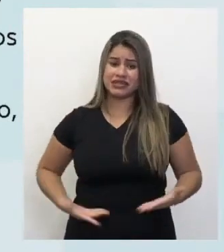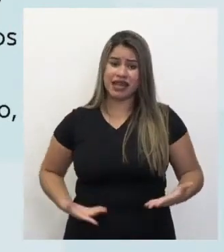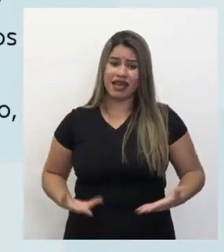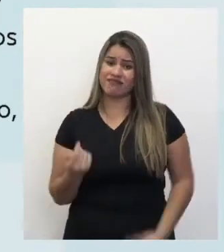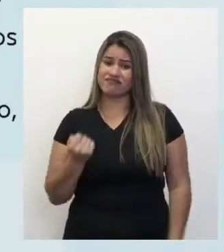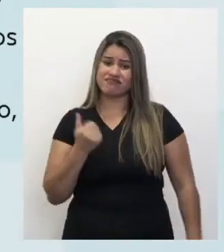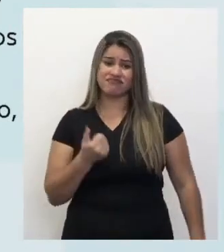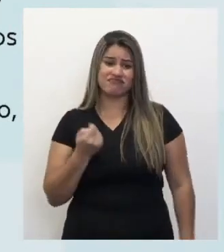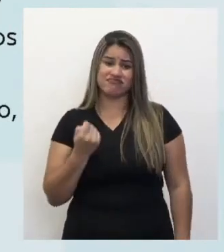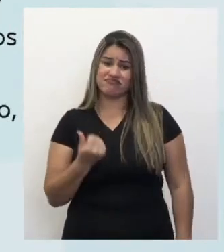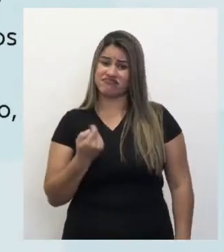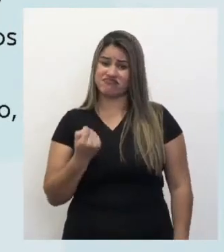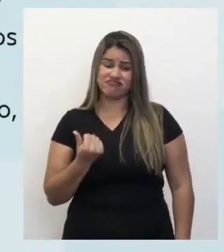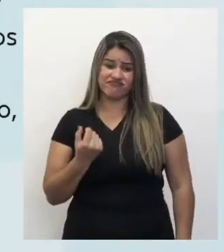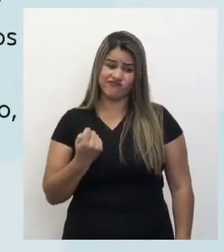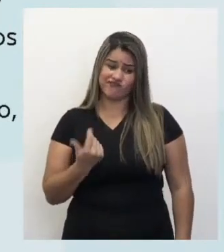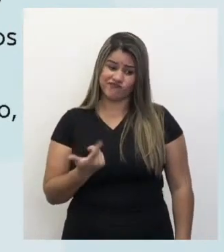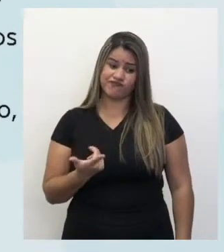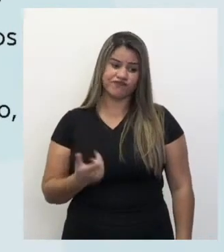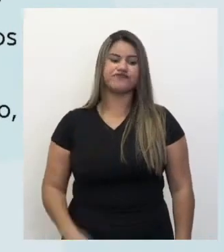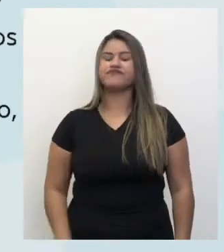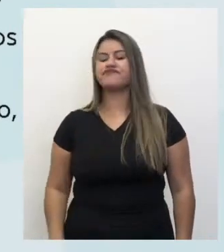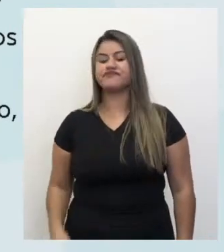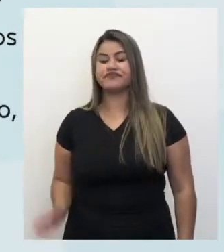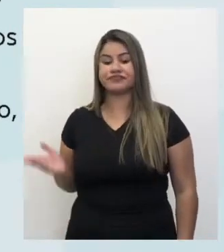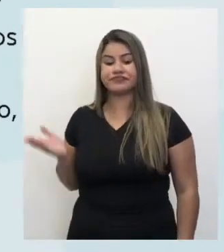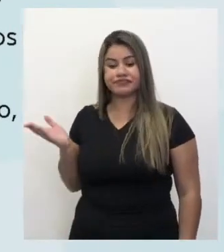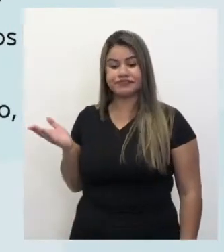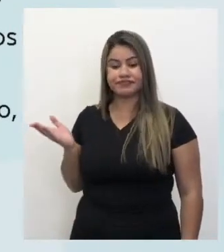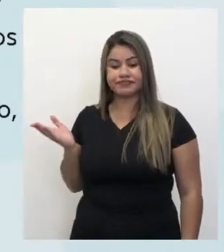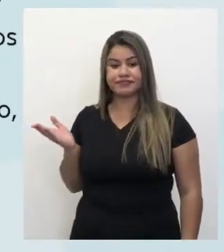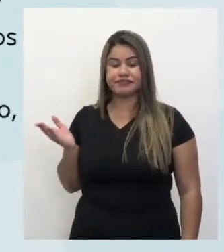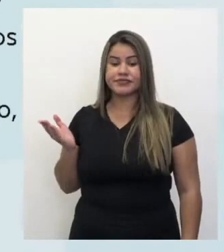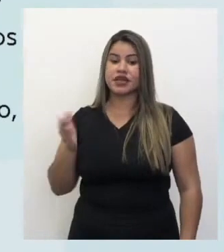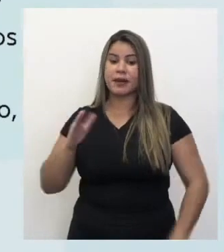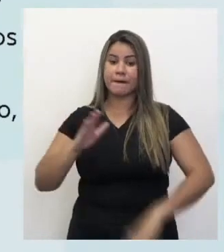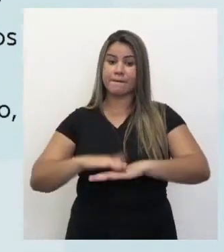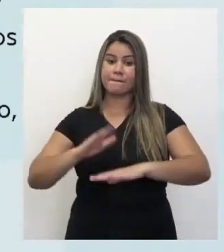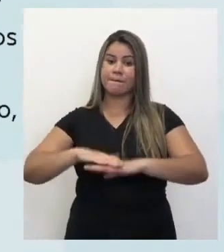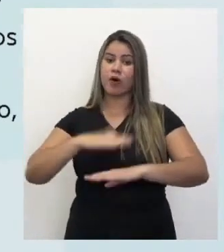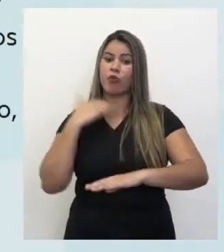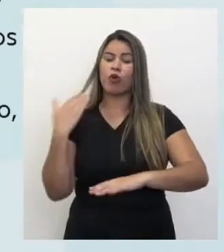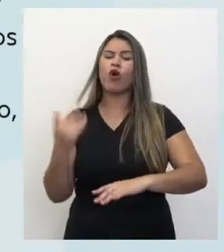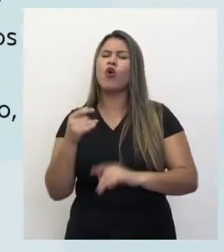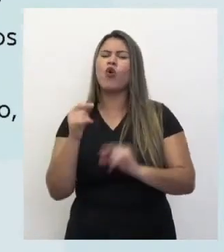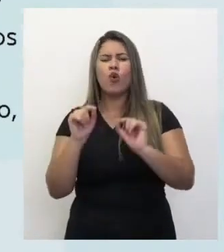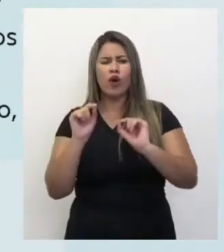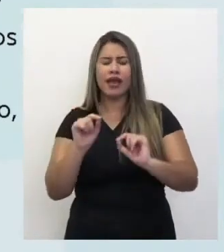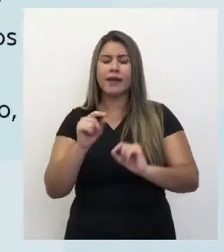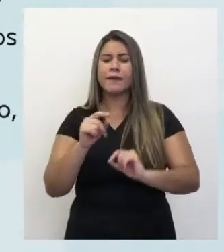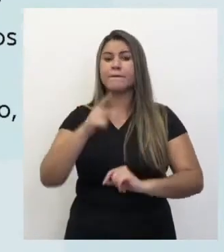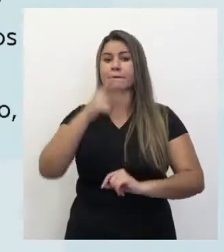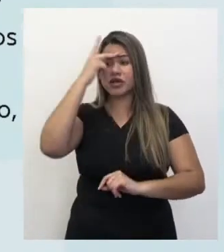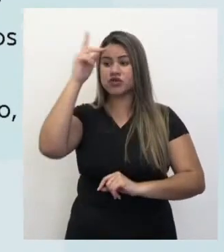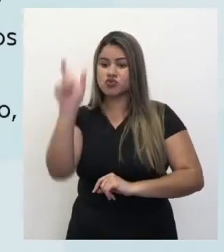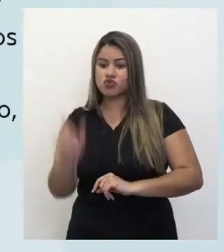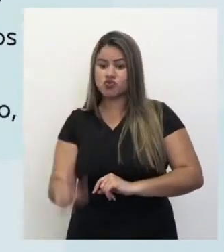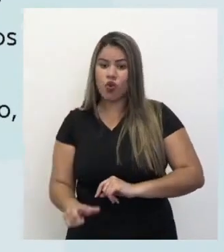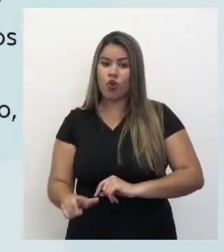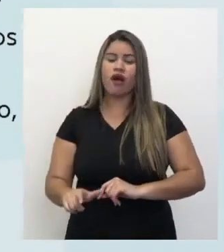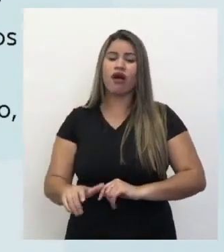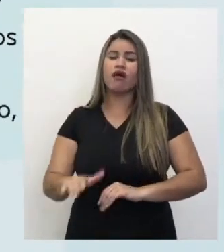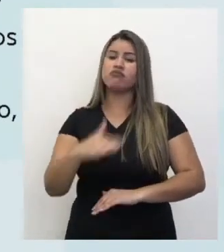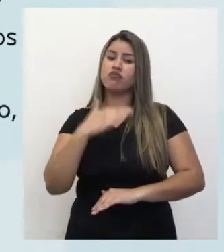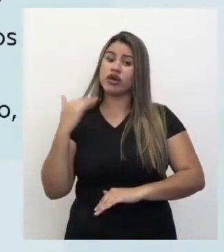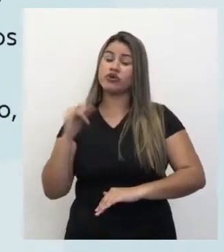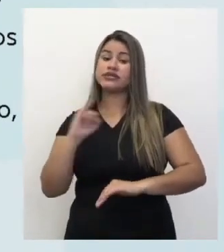nada, gente. Nós também temos a mão morta. Então, caso um servo falecesse, a família dele,